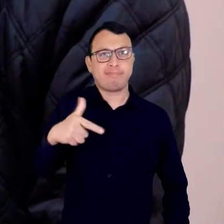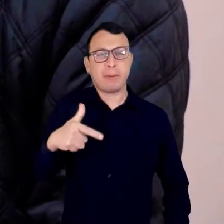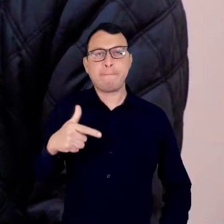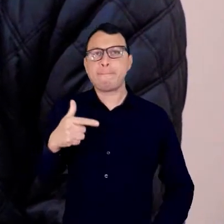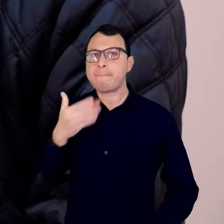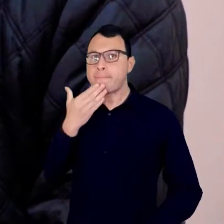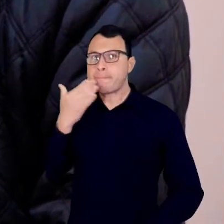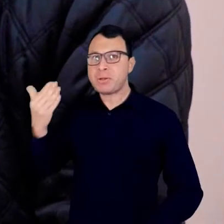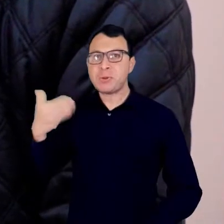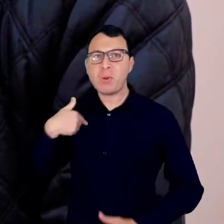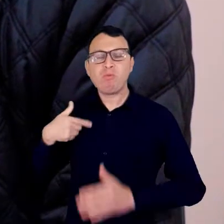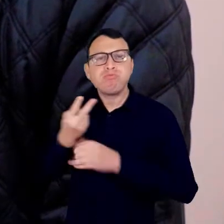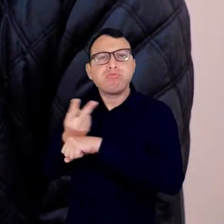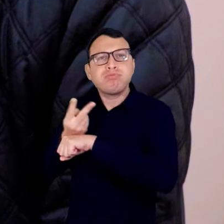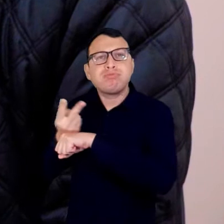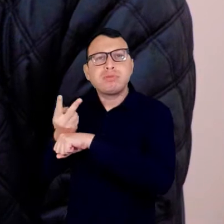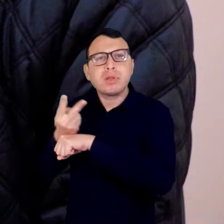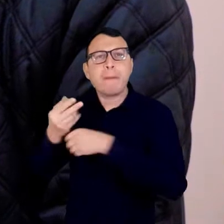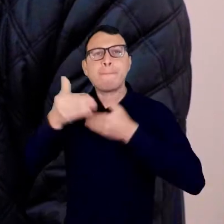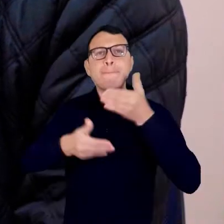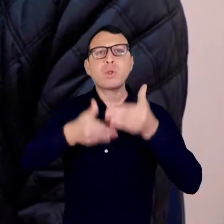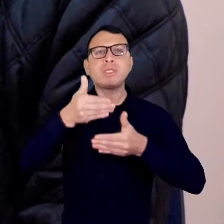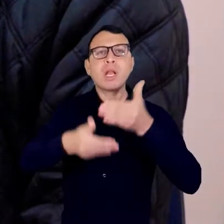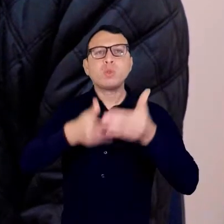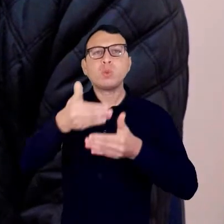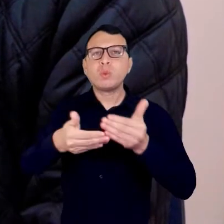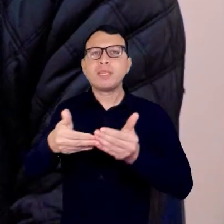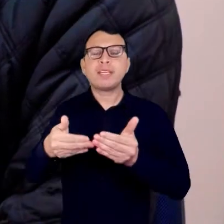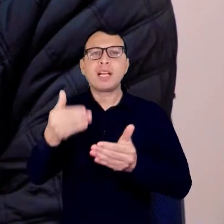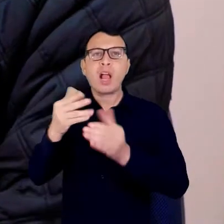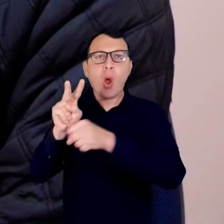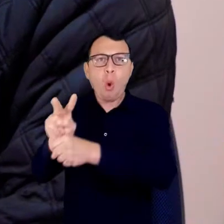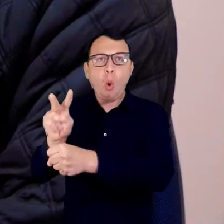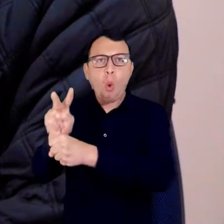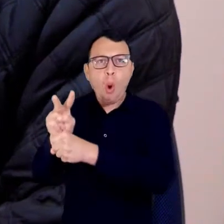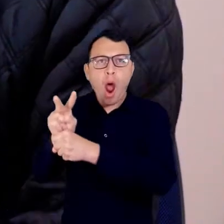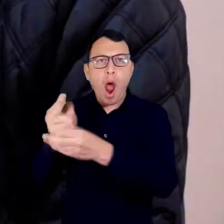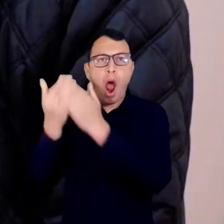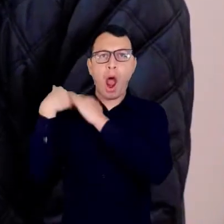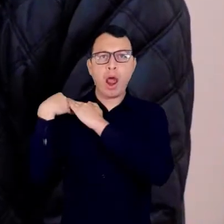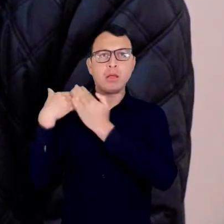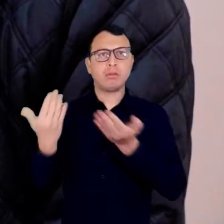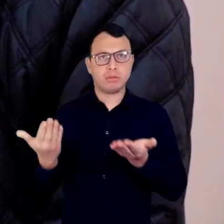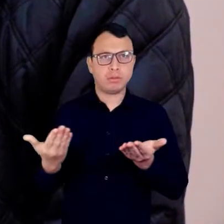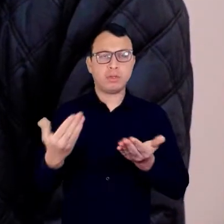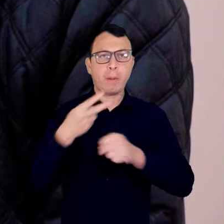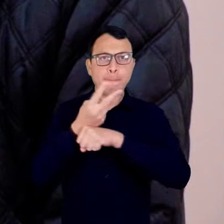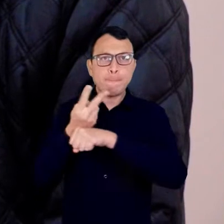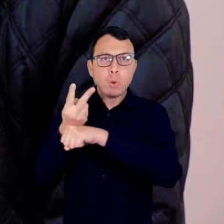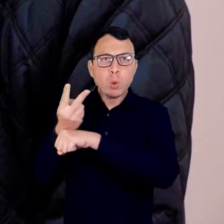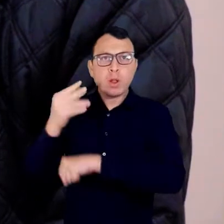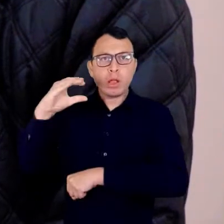procurar, né, o processo de guarda ou algum lugar que fosse atendido esse pedido, né, da guarda. Então eu procurei o